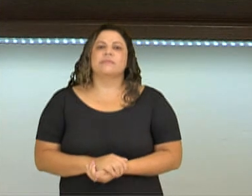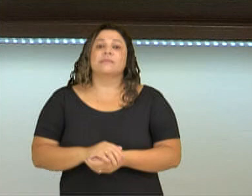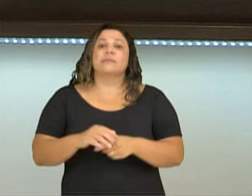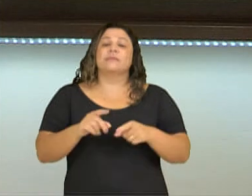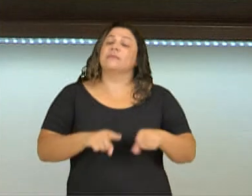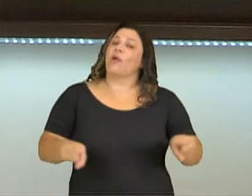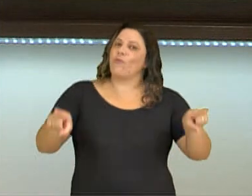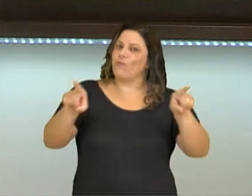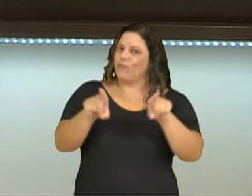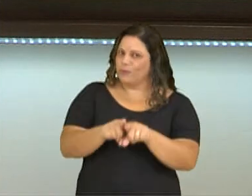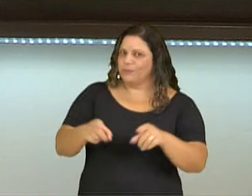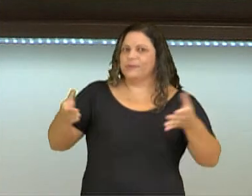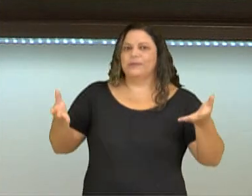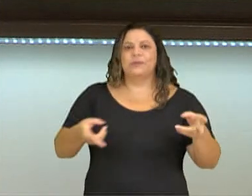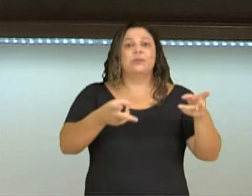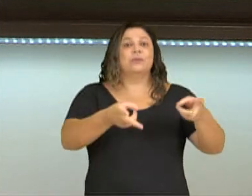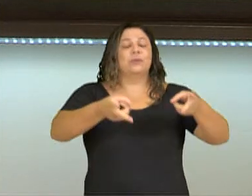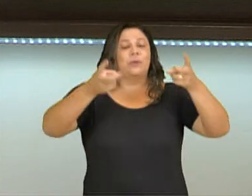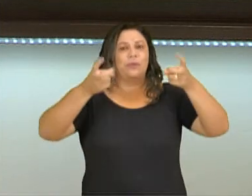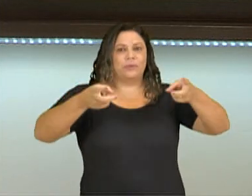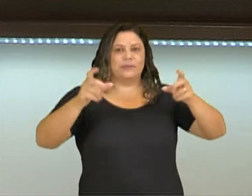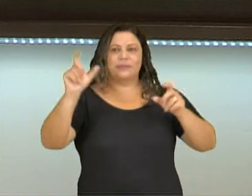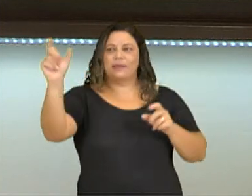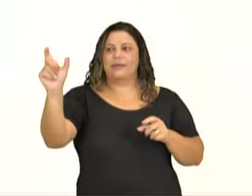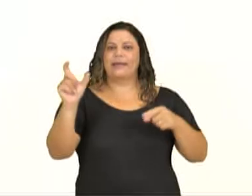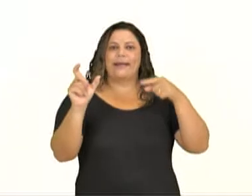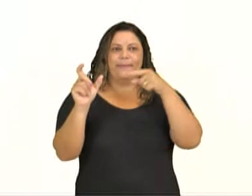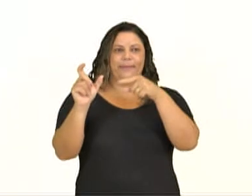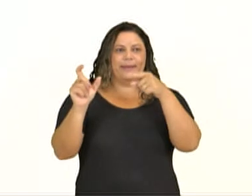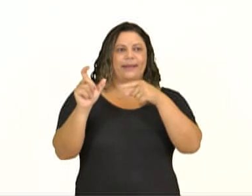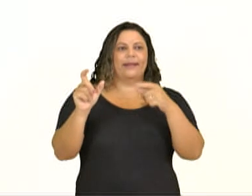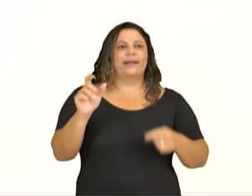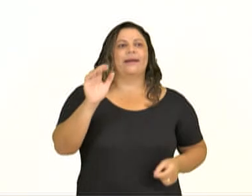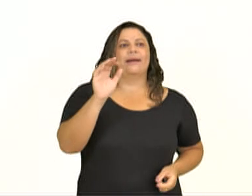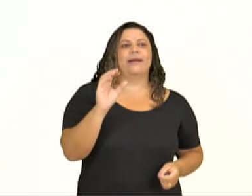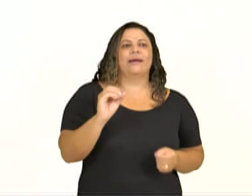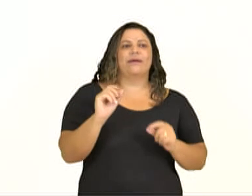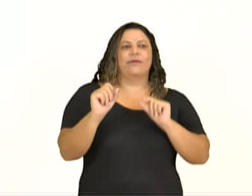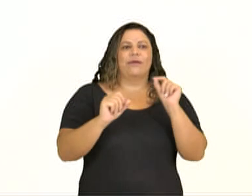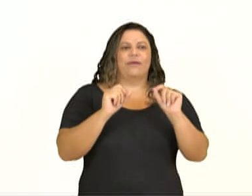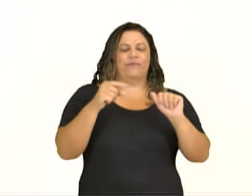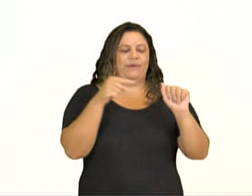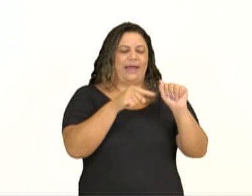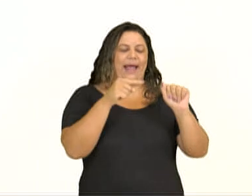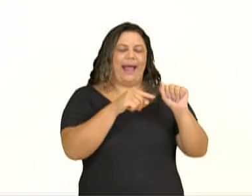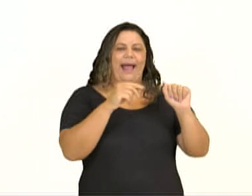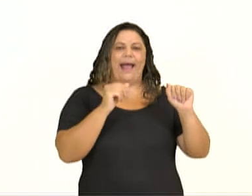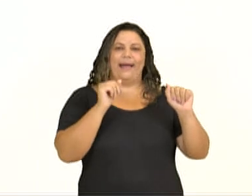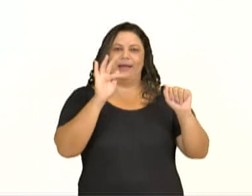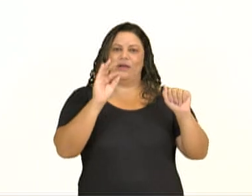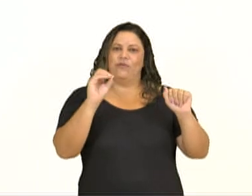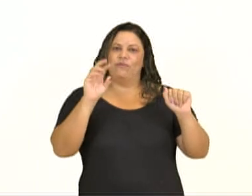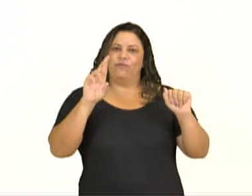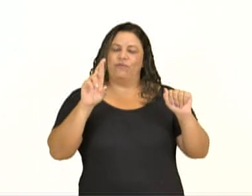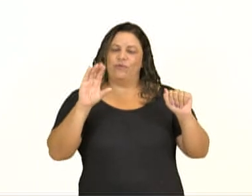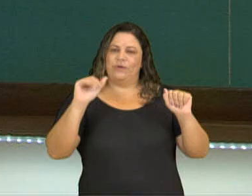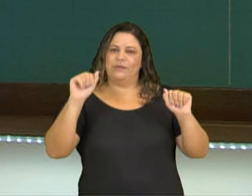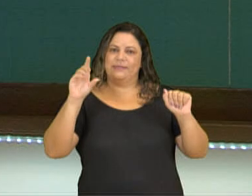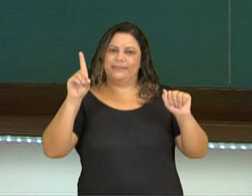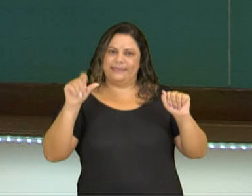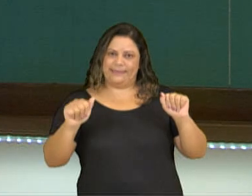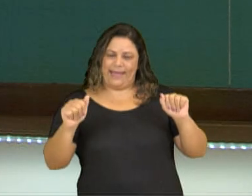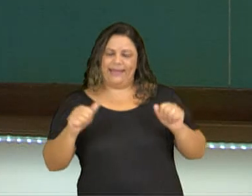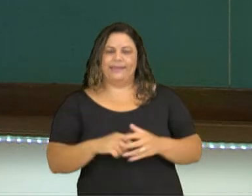Retornando então, pessoal, observem que a palavra forçado, né, a alternativa da letra A, parece ser a mais apropriada, né,